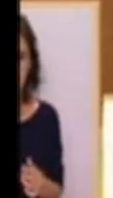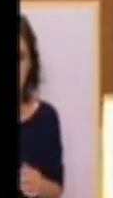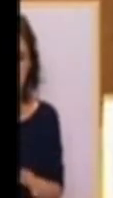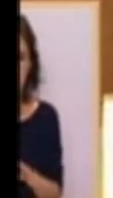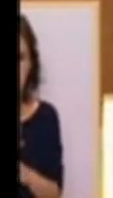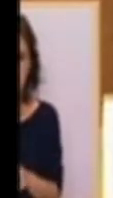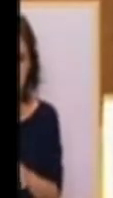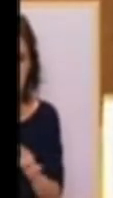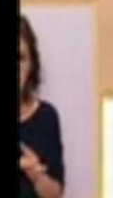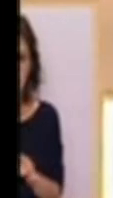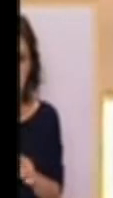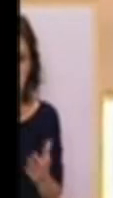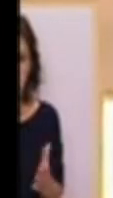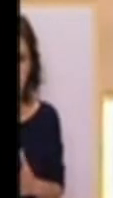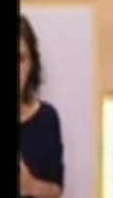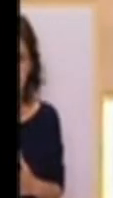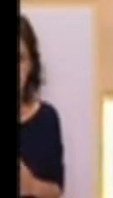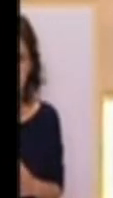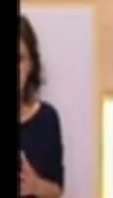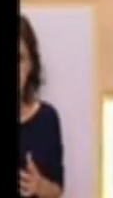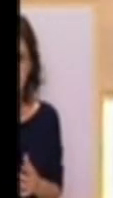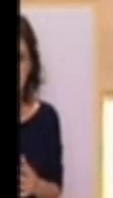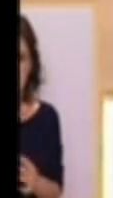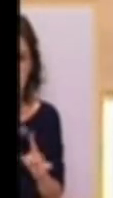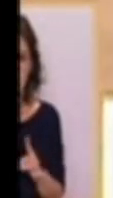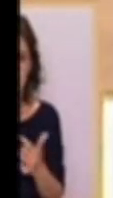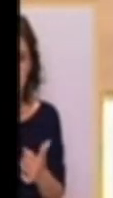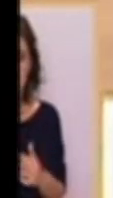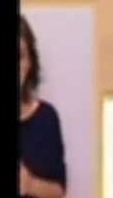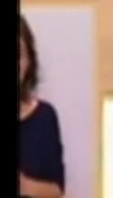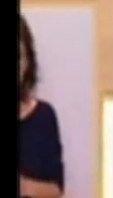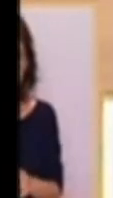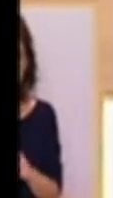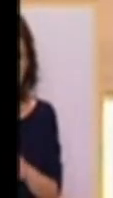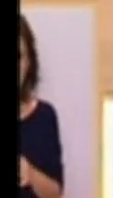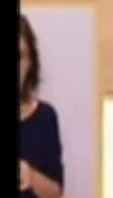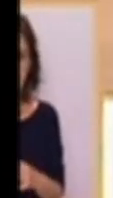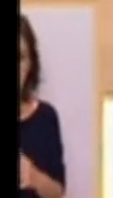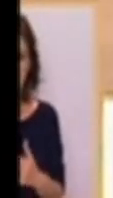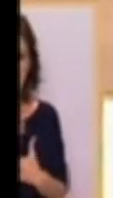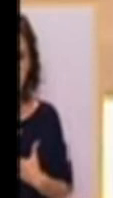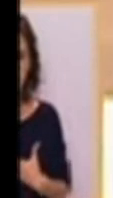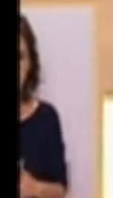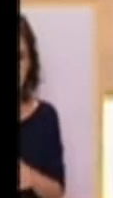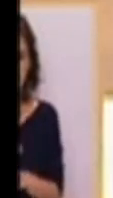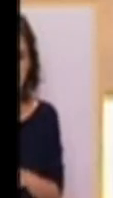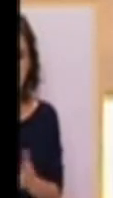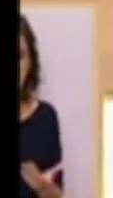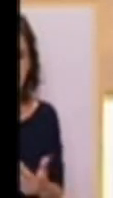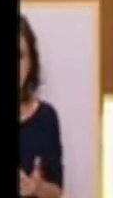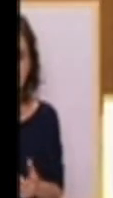nosso último dia e fiquei muito feliz, sabes, que é bom eu estar fora e mesmo assim receber claro, mensagens pessoas... e